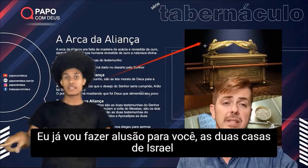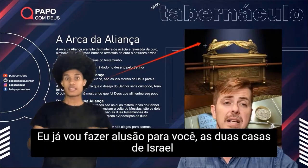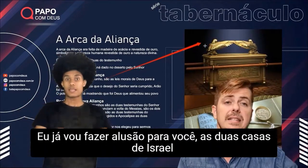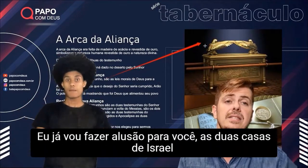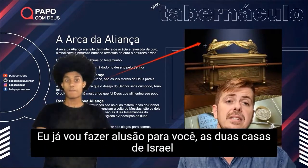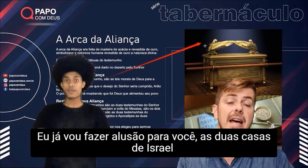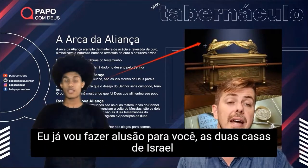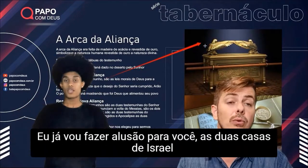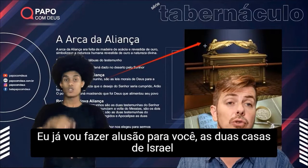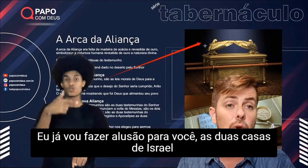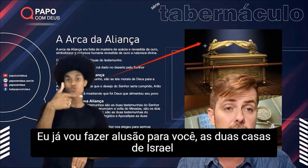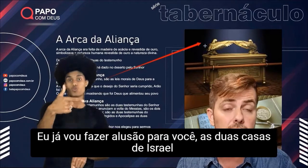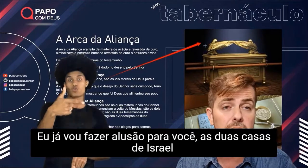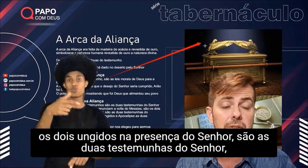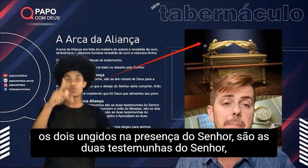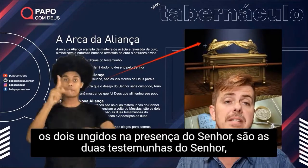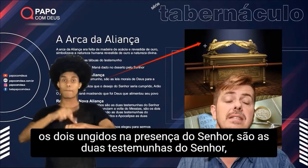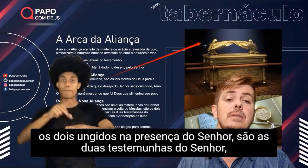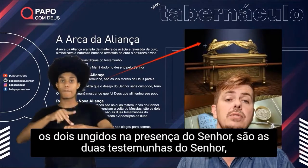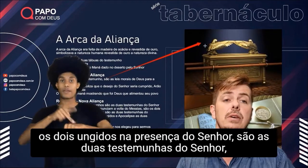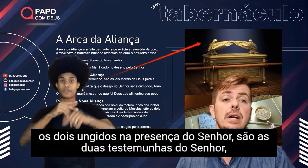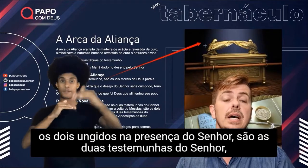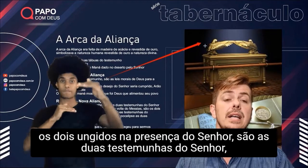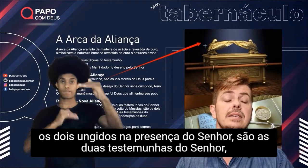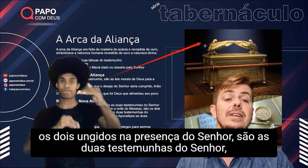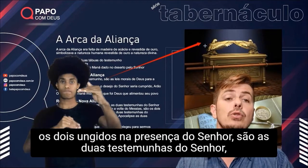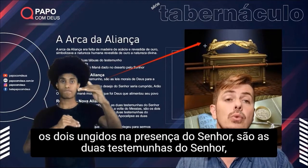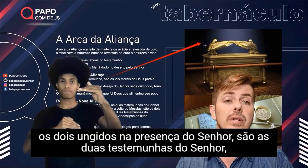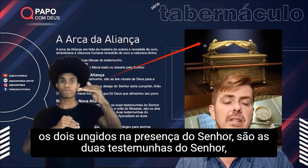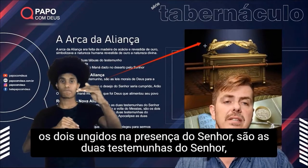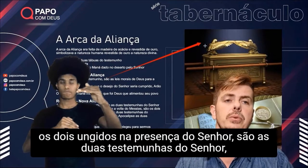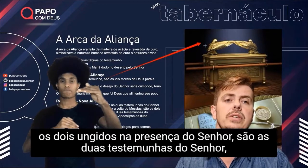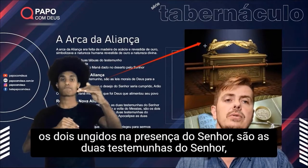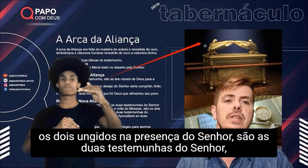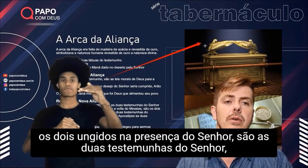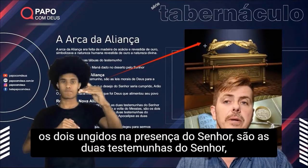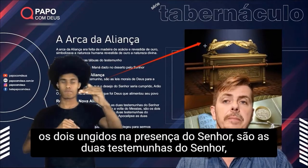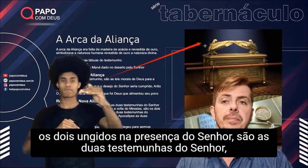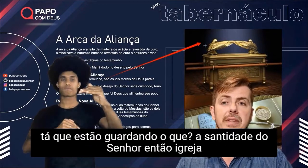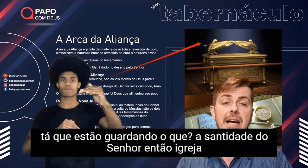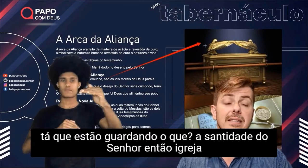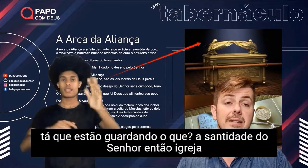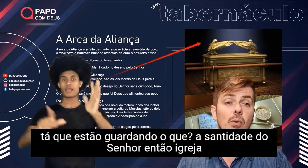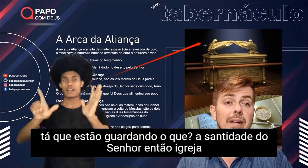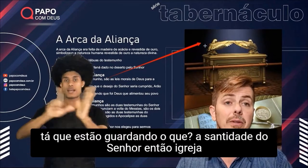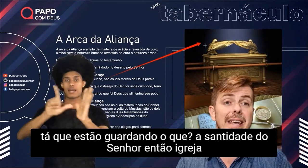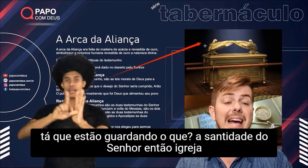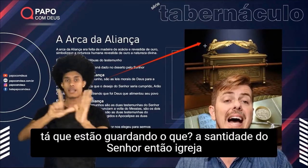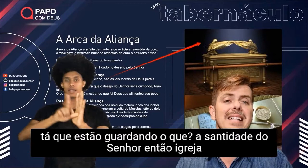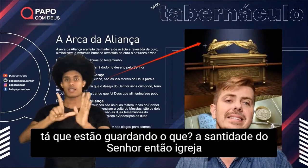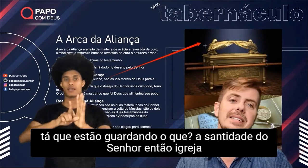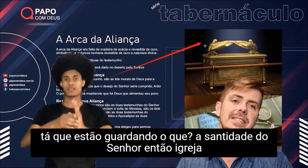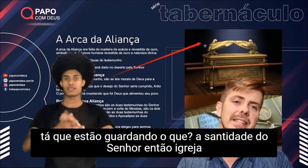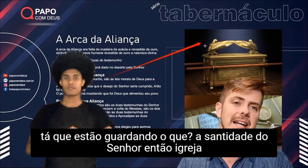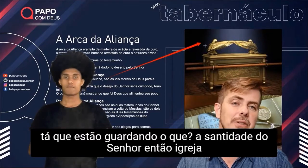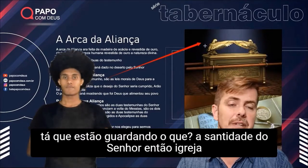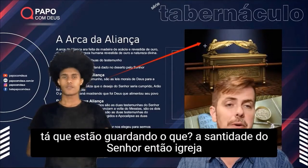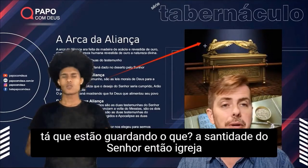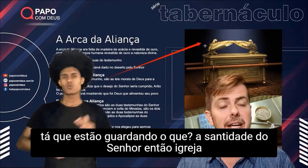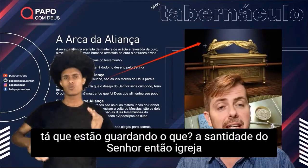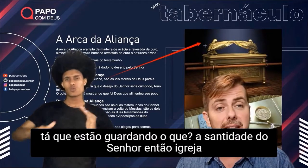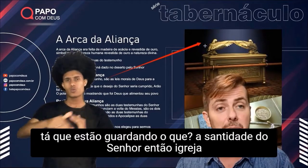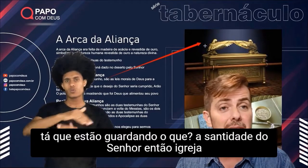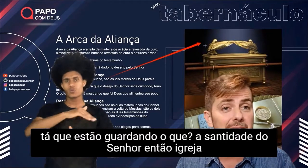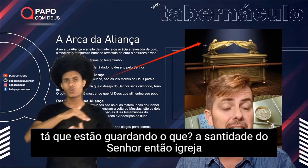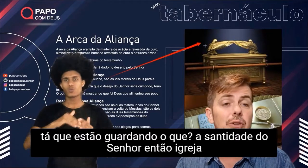você às 2 casas de Israel, os 2 ungidos na presença do Senhor, são as 2 testemunhas do Senhor, tá? Que estão guardando o quê? A santidade do